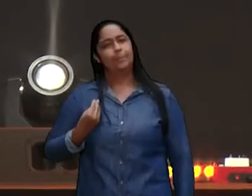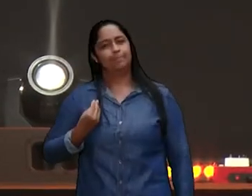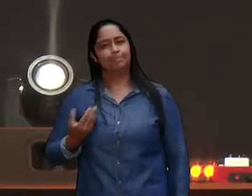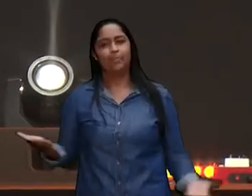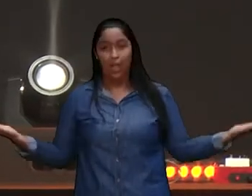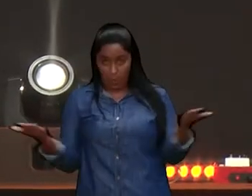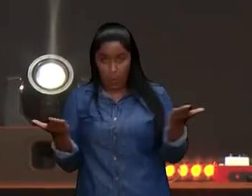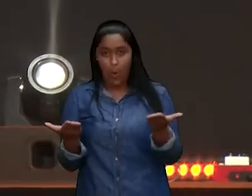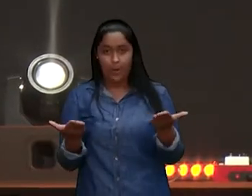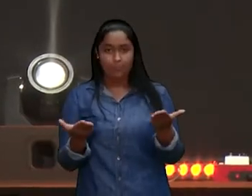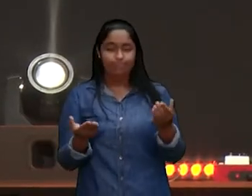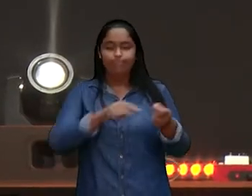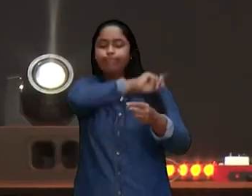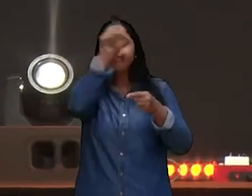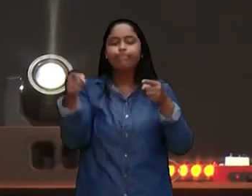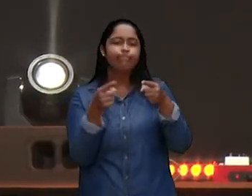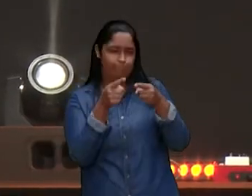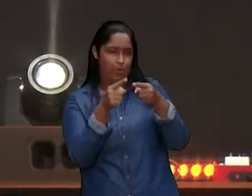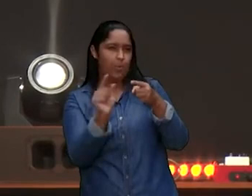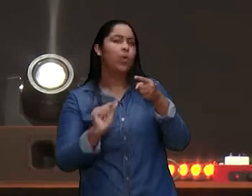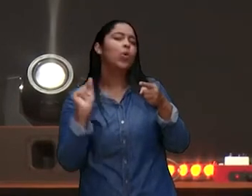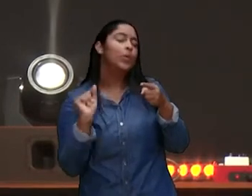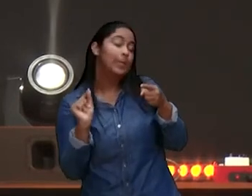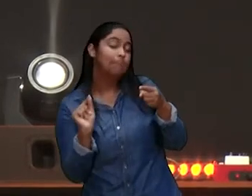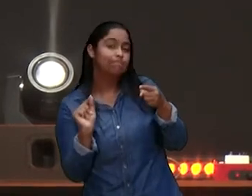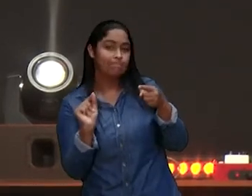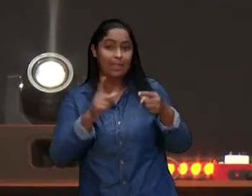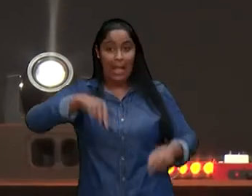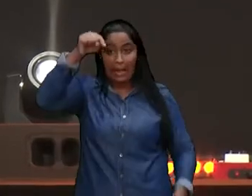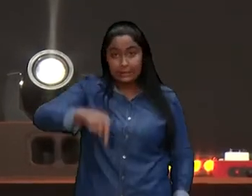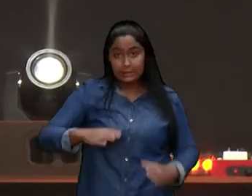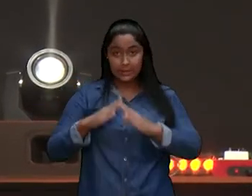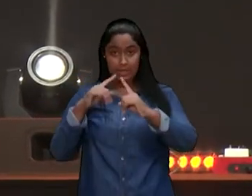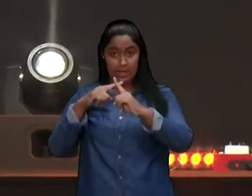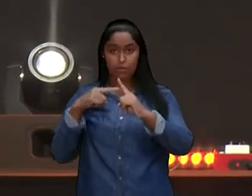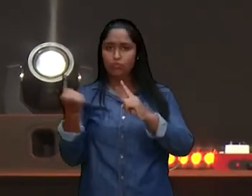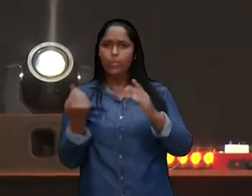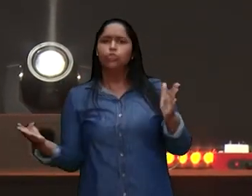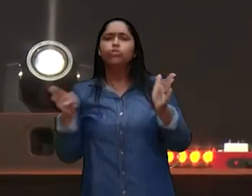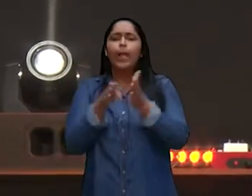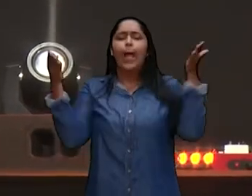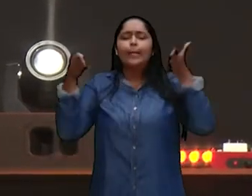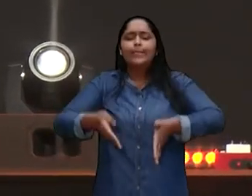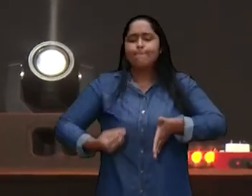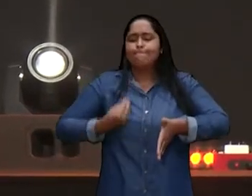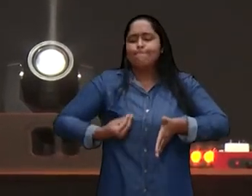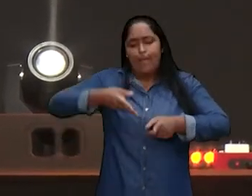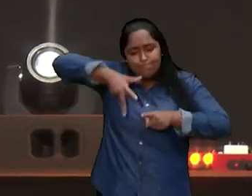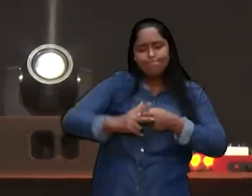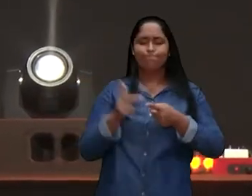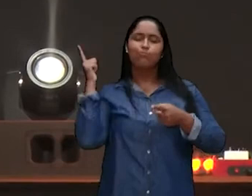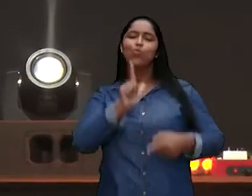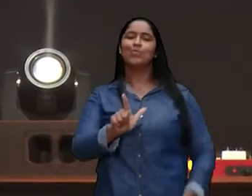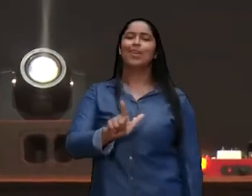primeiro princípio a igreja é o lugar certo para quem quer se endireitar e a mulher foi para a